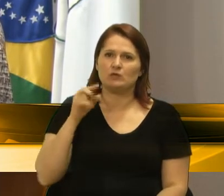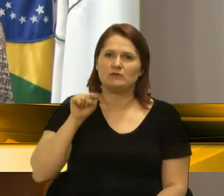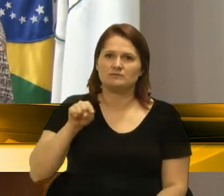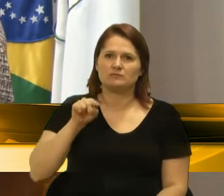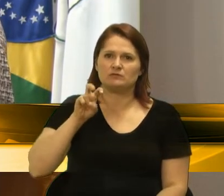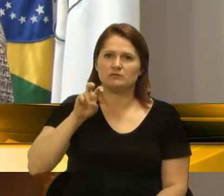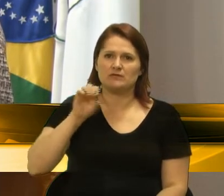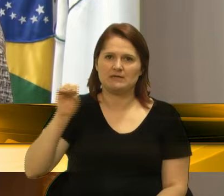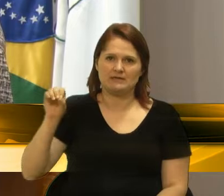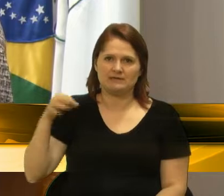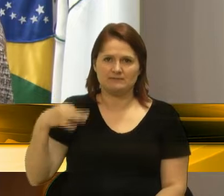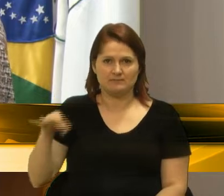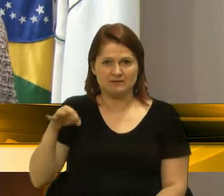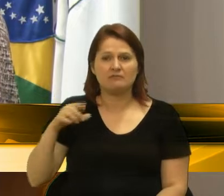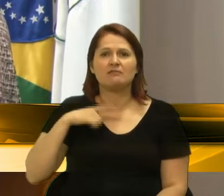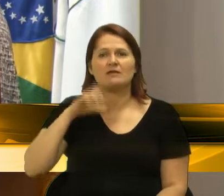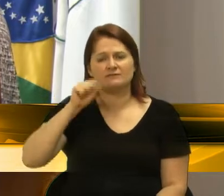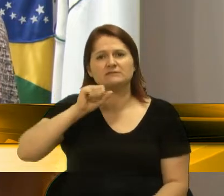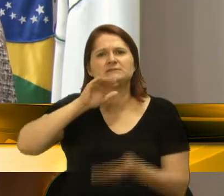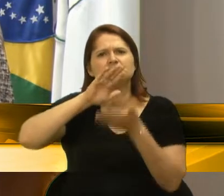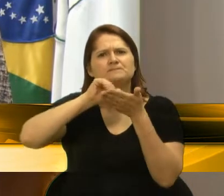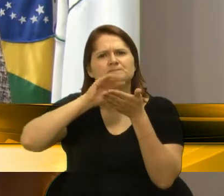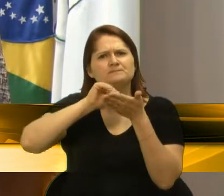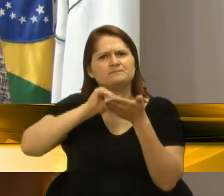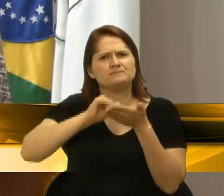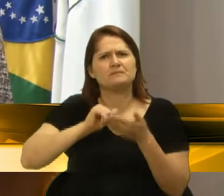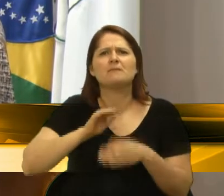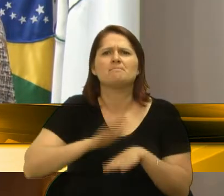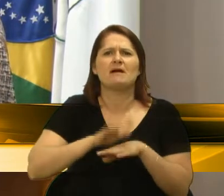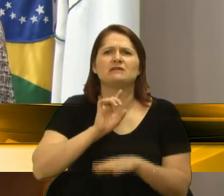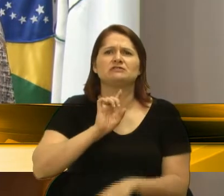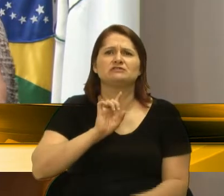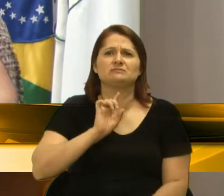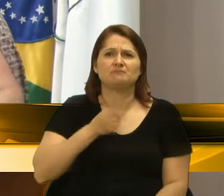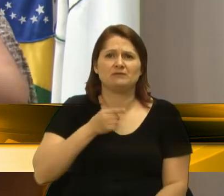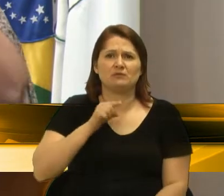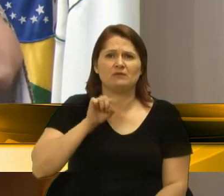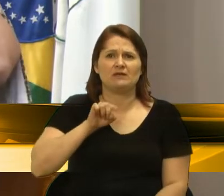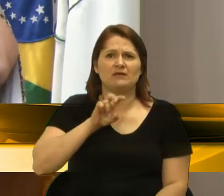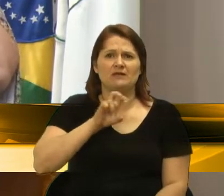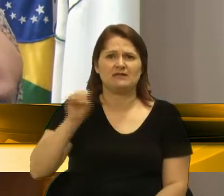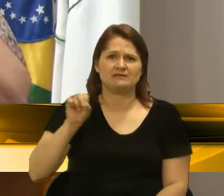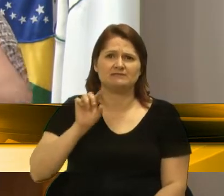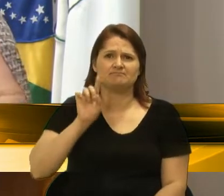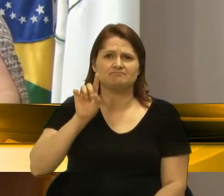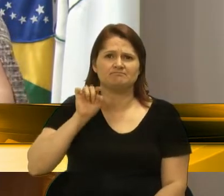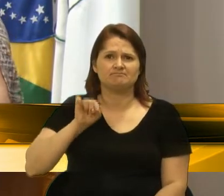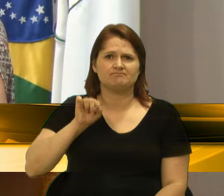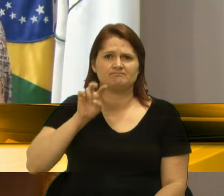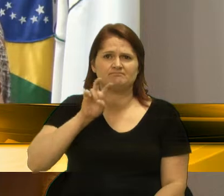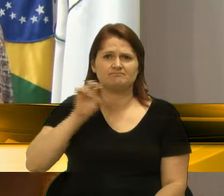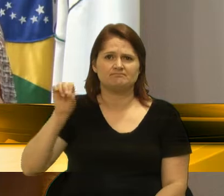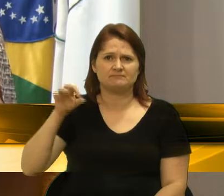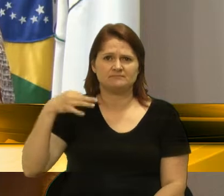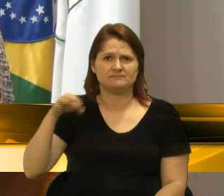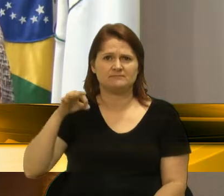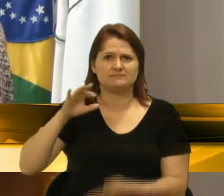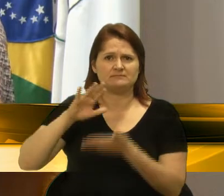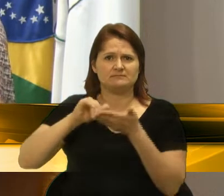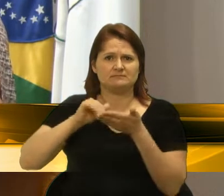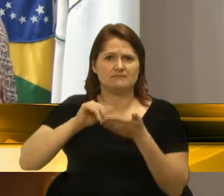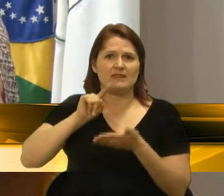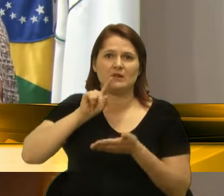a supressão de mais de 1.500, que era foram lidas somente as que